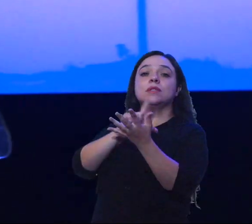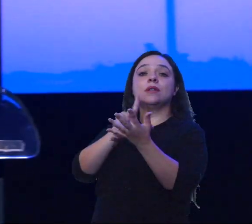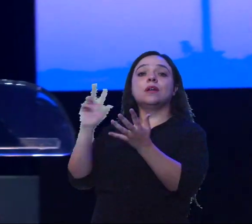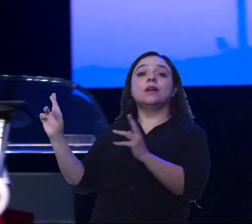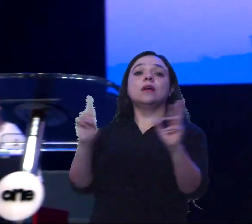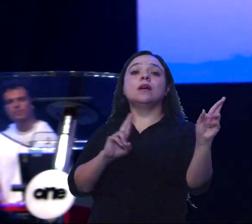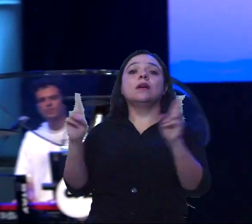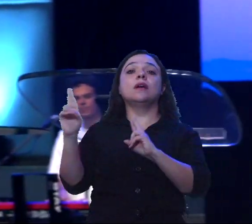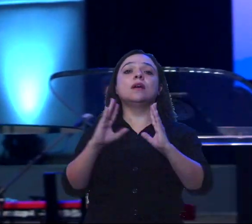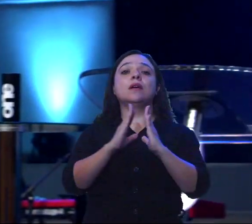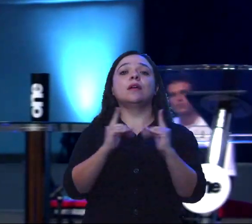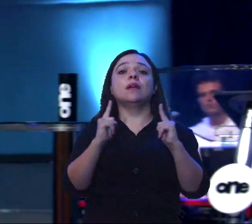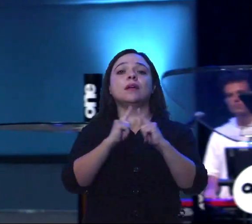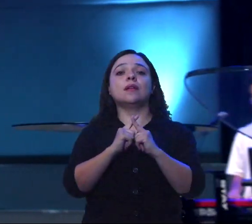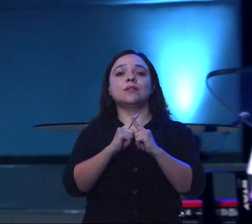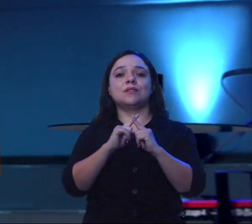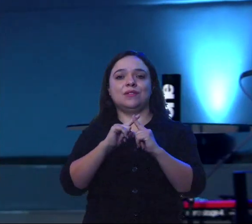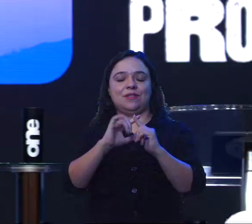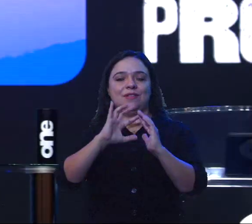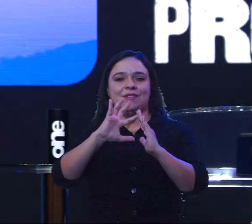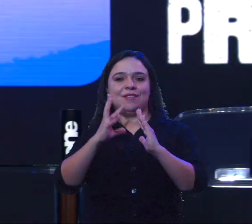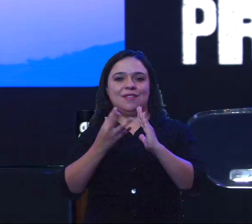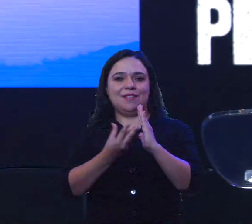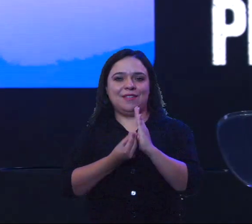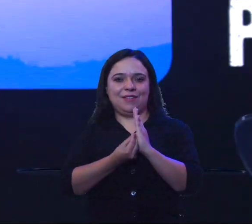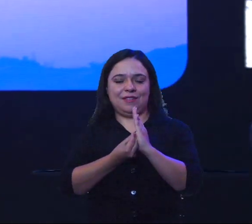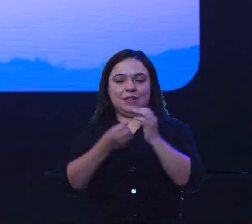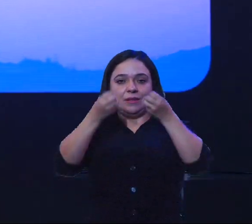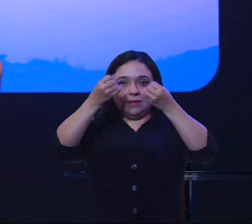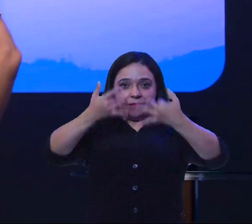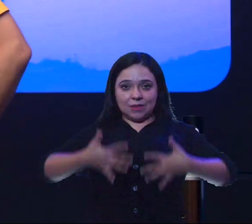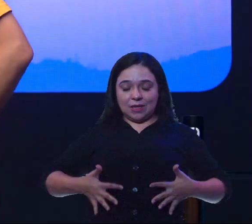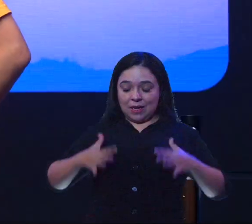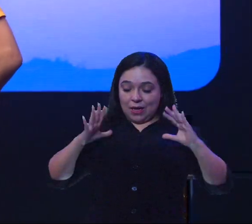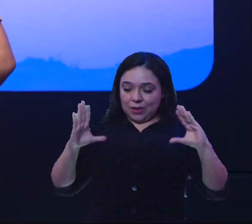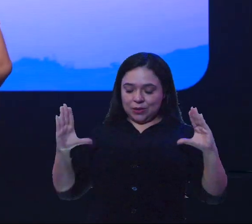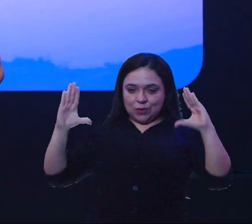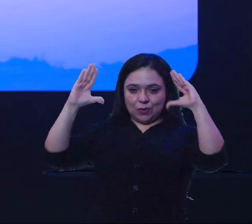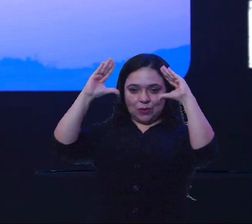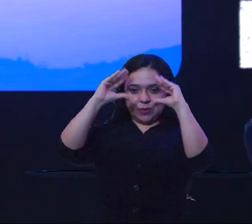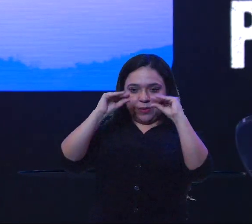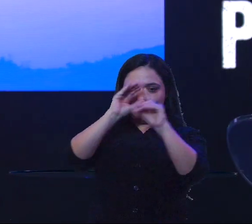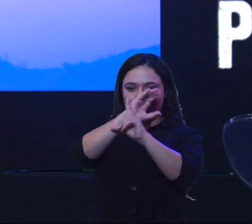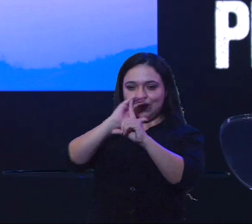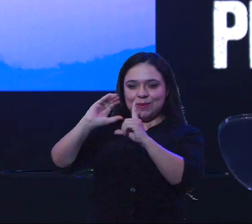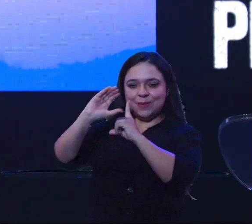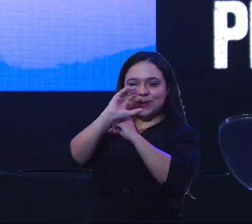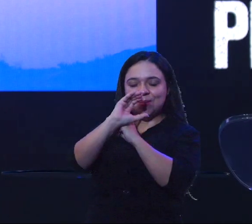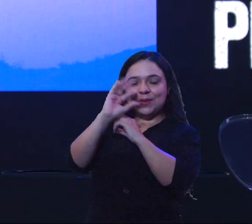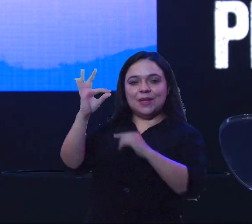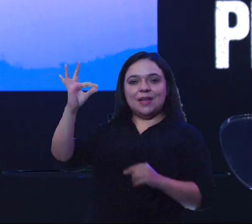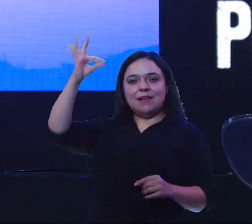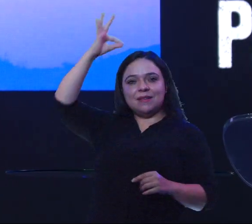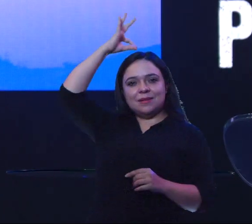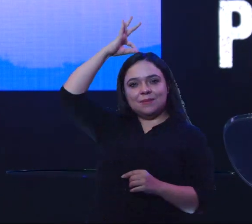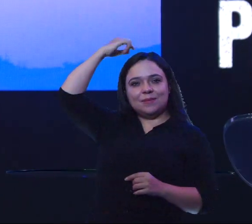para desenvolver ou fazer um evento chamado Noite do Espírito Santo. Num povo tão cético, só milagre, meu